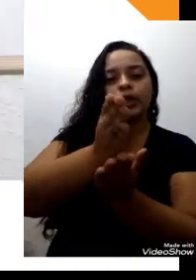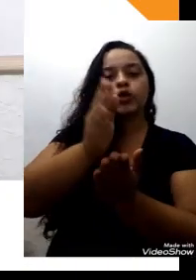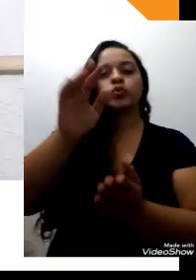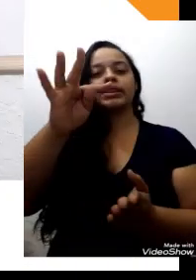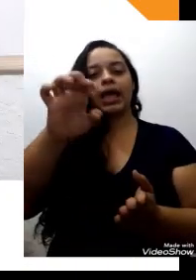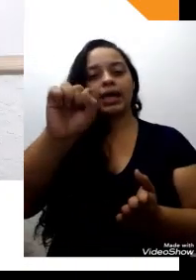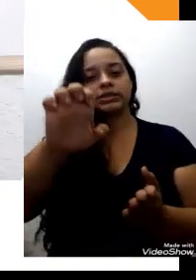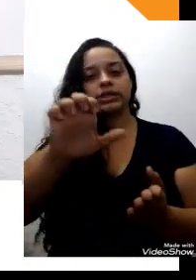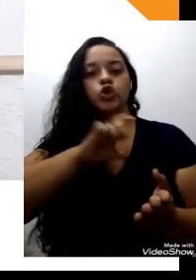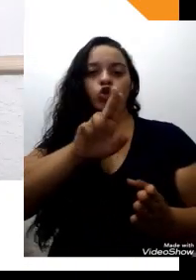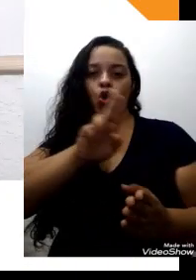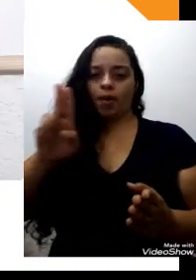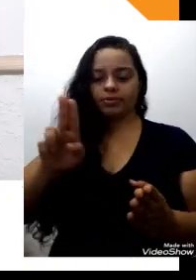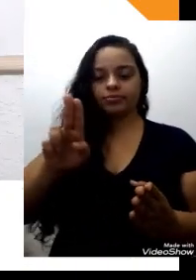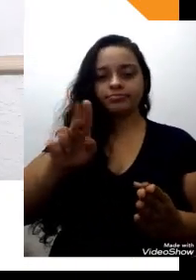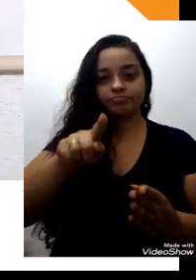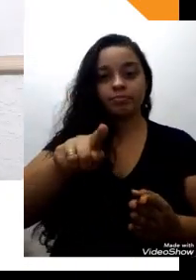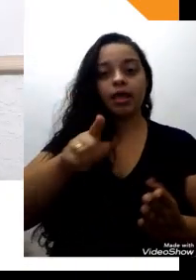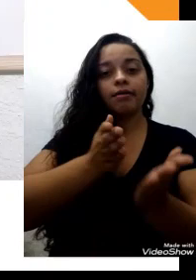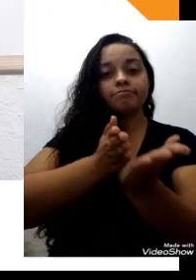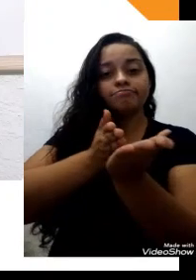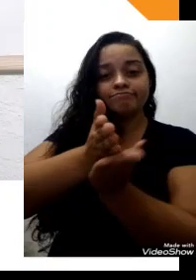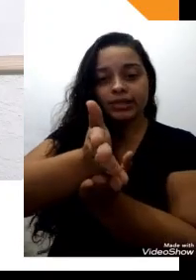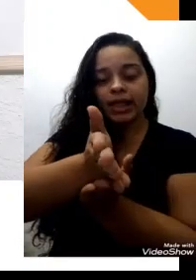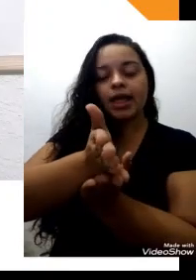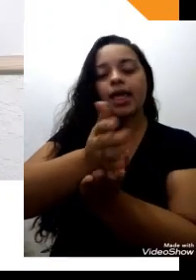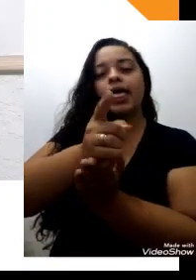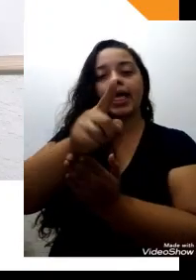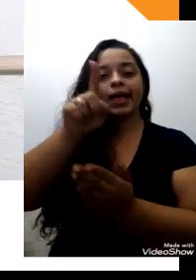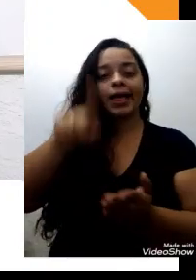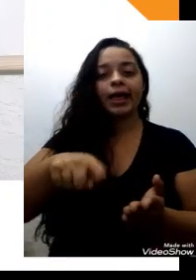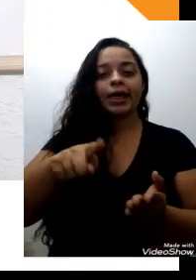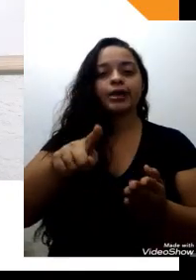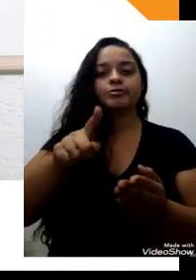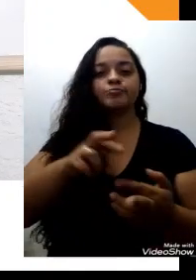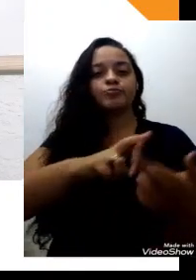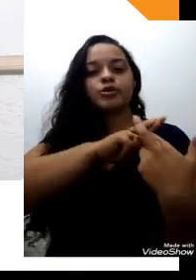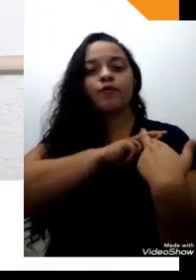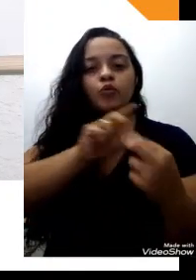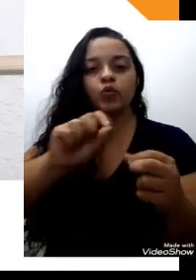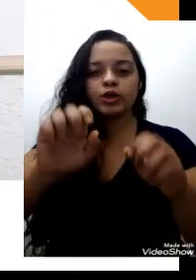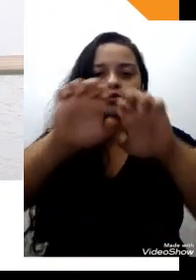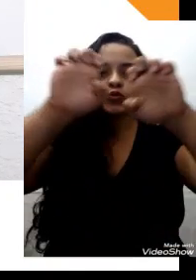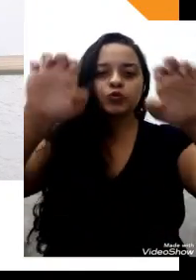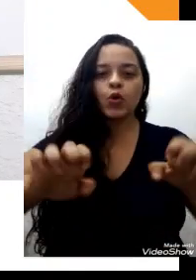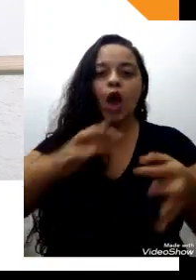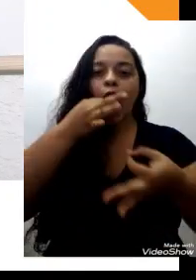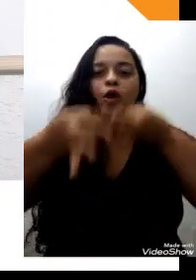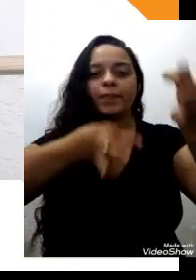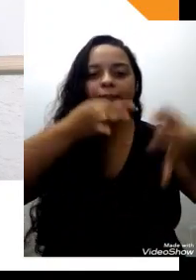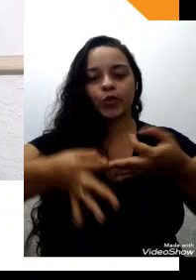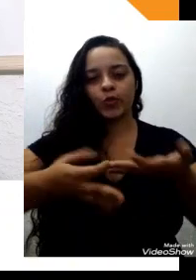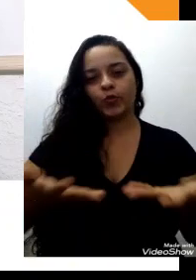quê? Porque essa parte de direcionamento, de tese, ela é responsável por estruturar